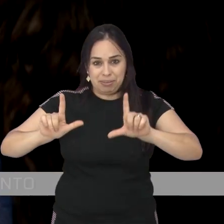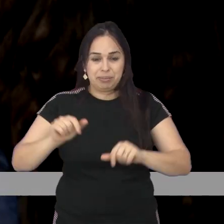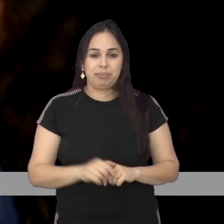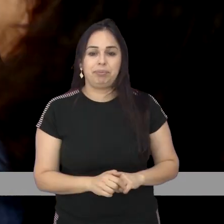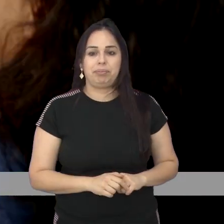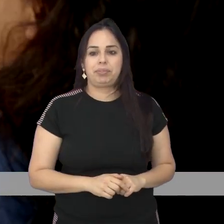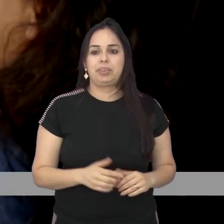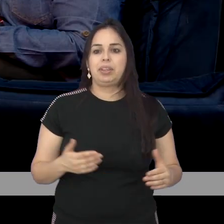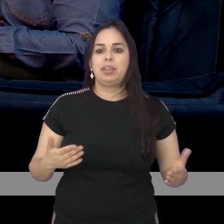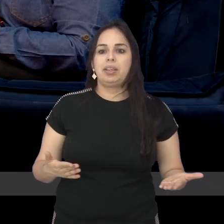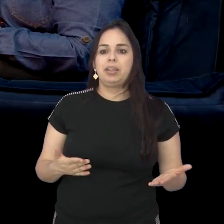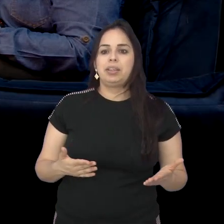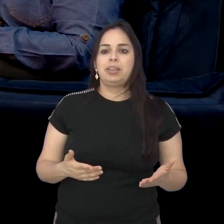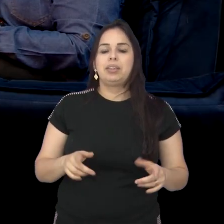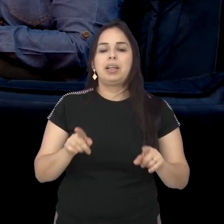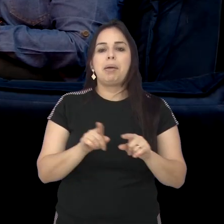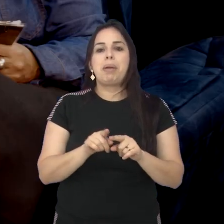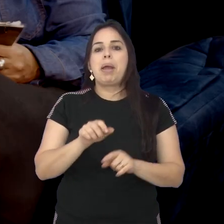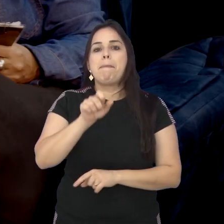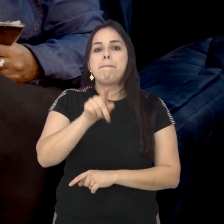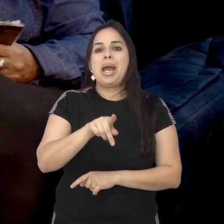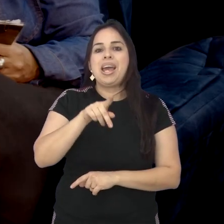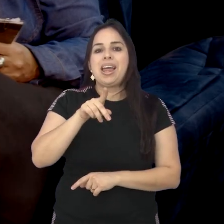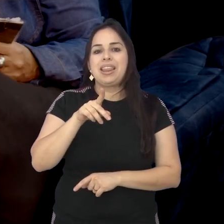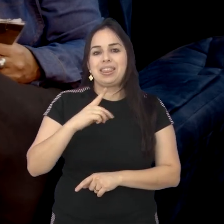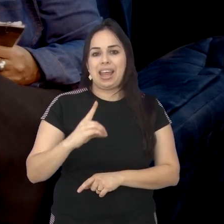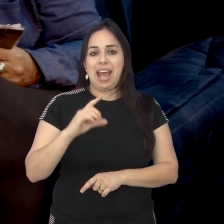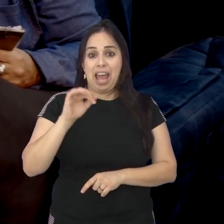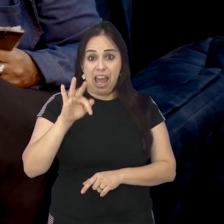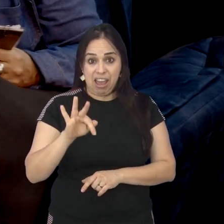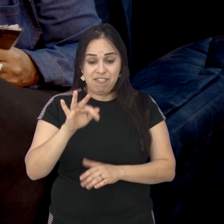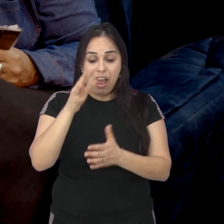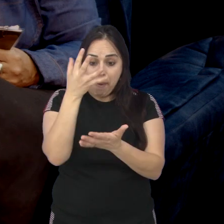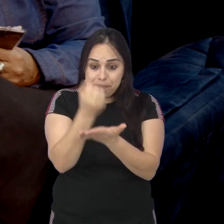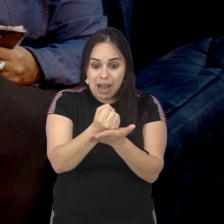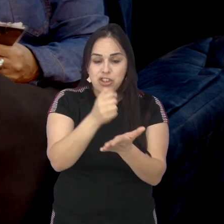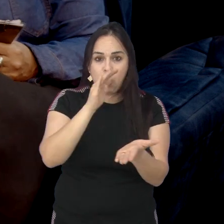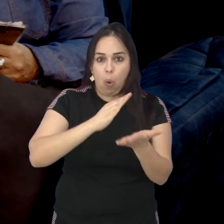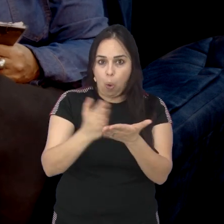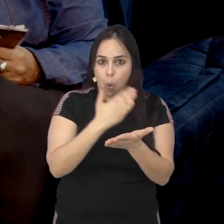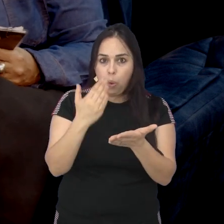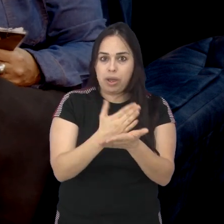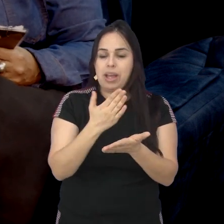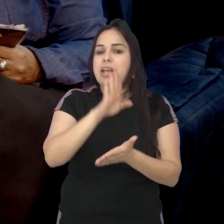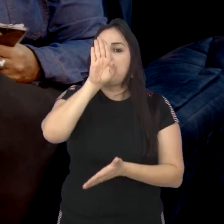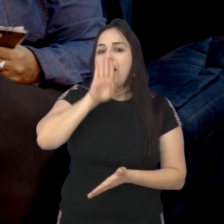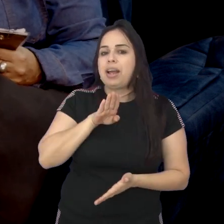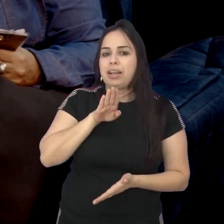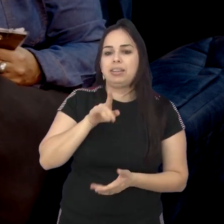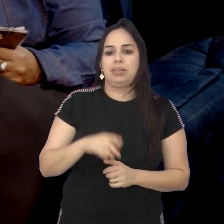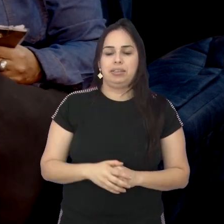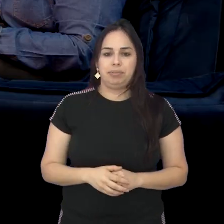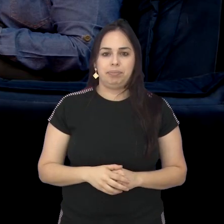TV. E não esqueça de baixar o PDF no livro, tem tudo lá, né? Da urna eletrônica.